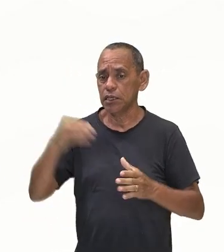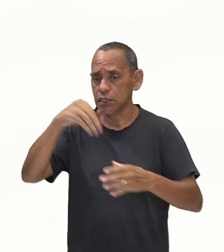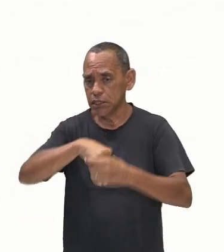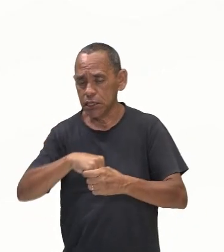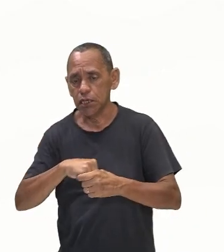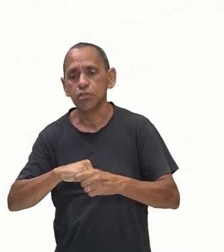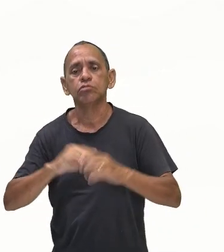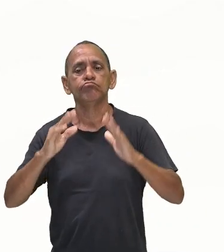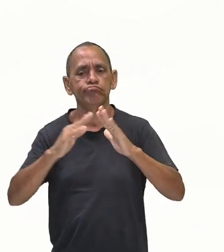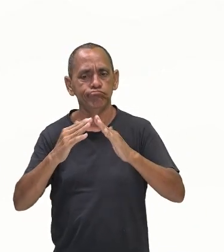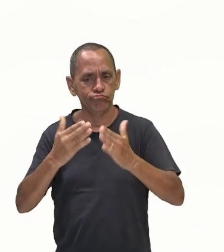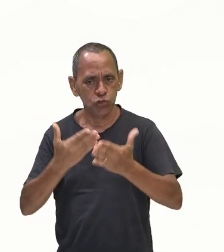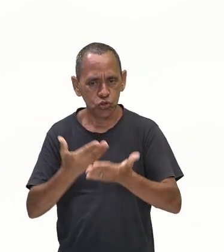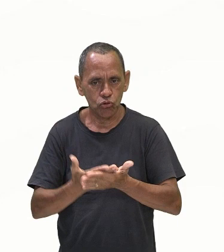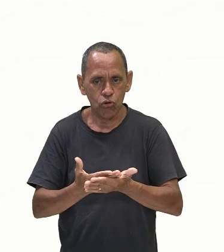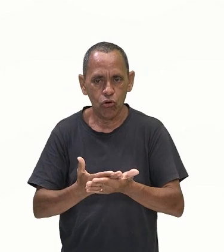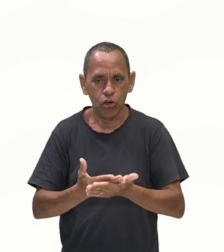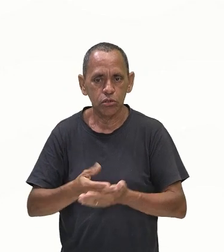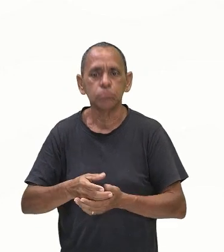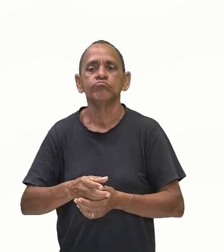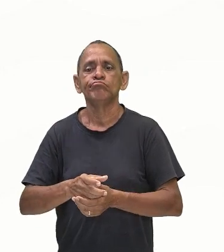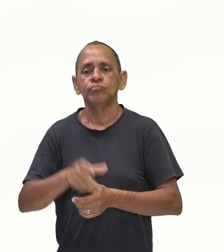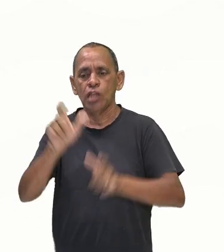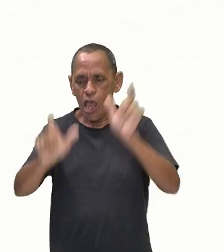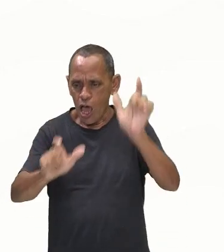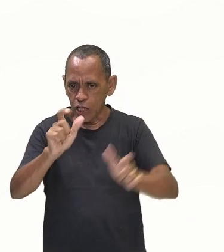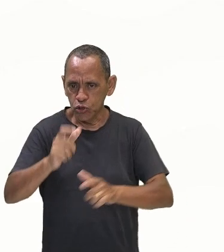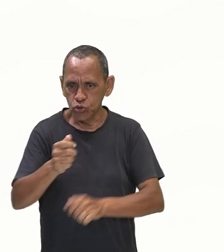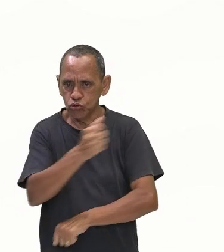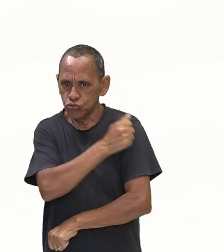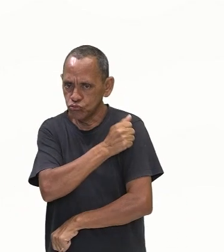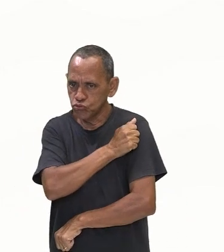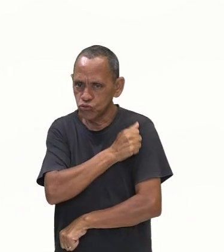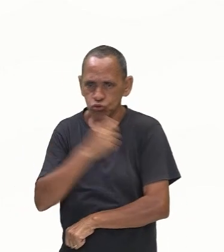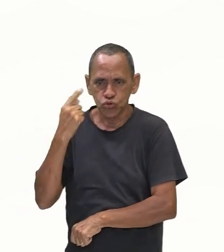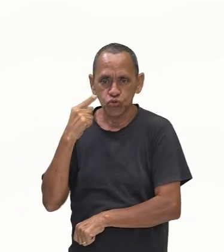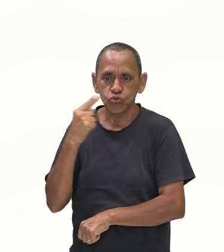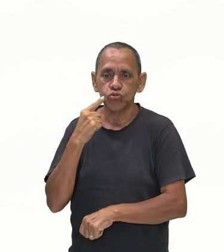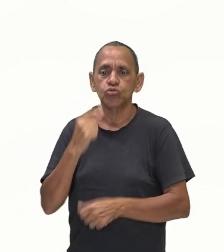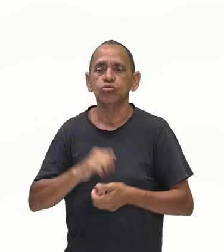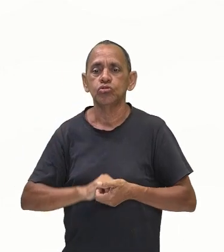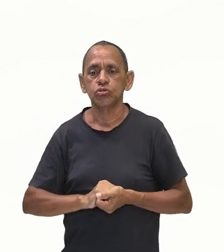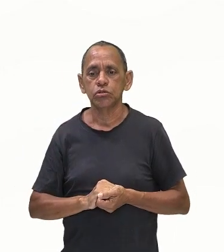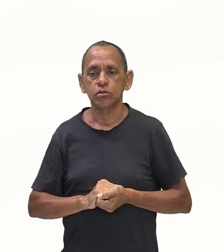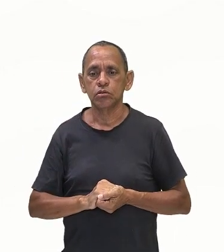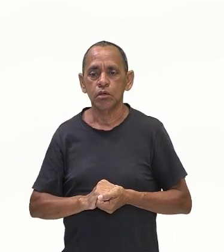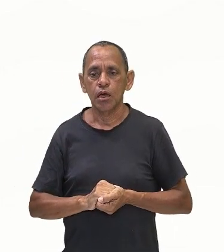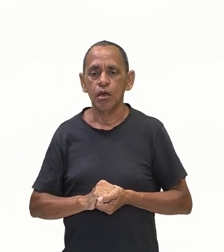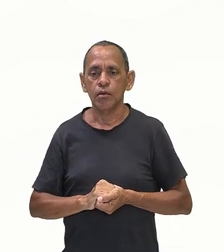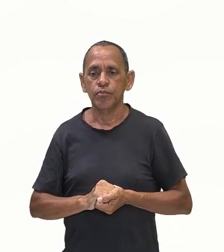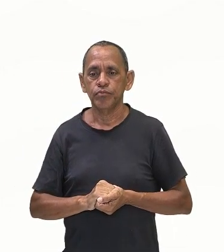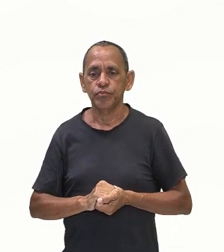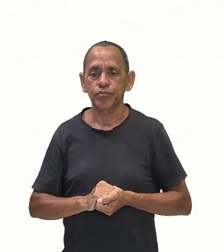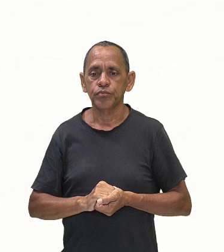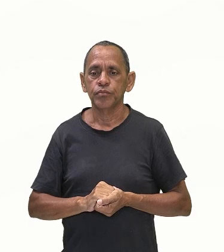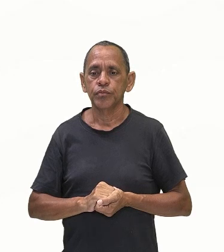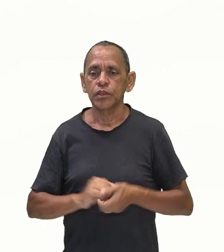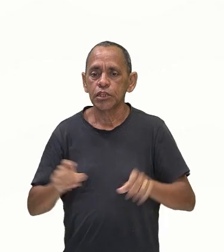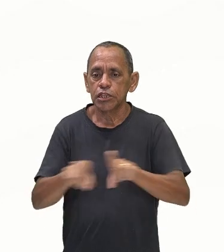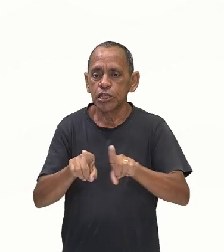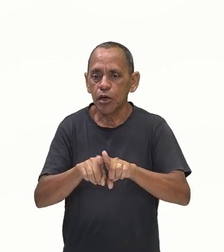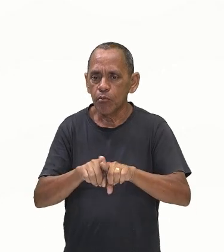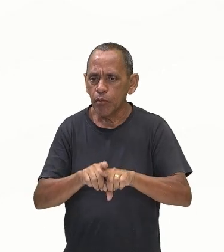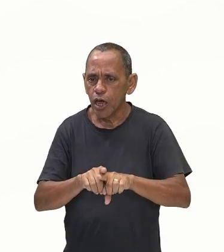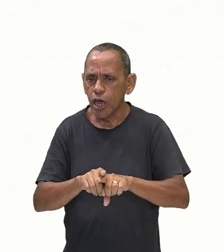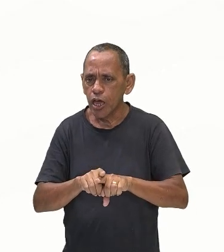alunos surdos em instituições de ensino. Então, voltando aqui, nós percebemos que, além dessa questão